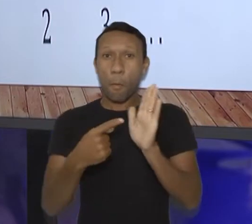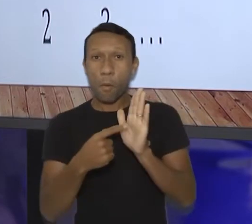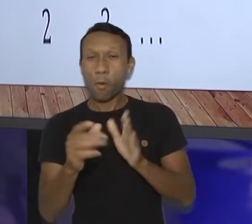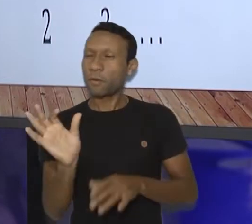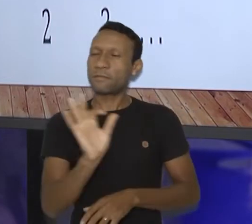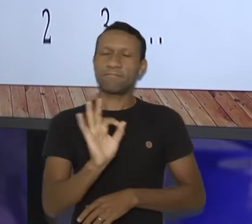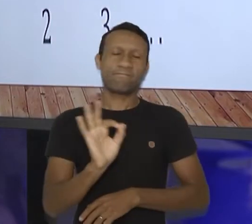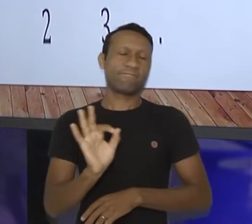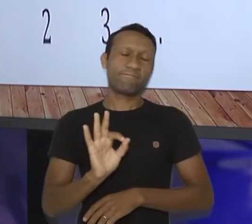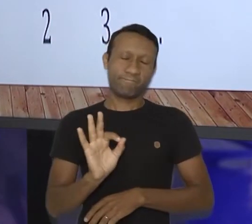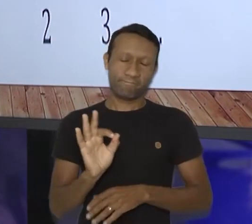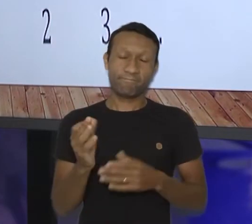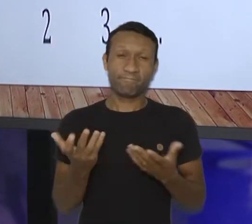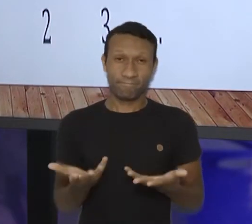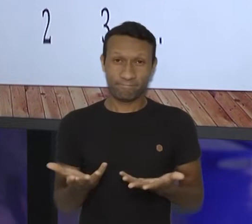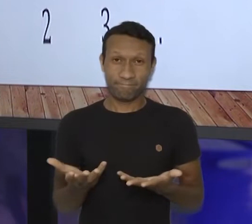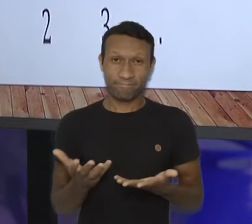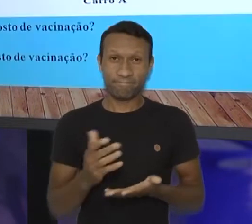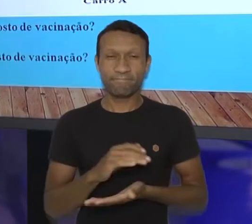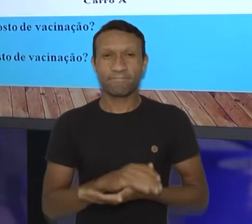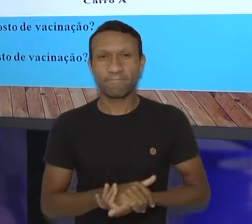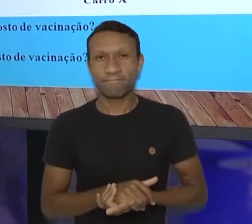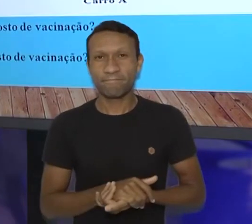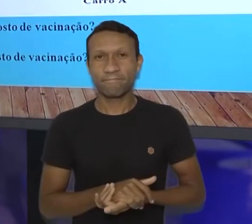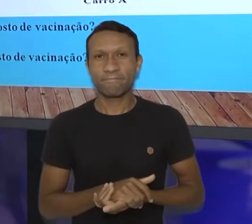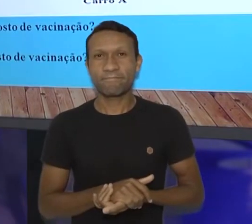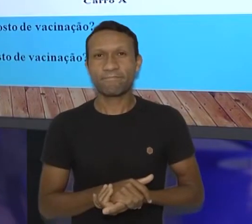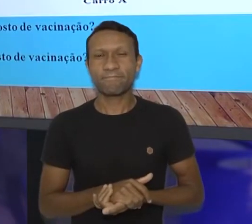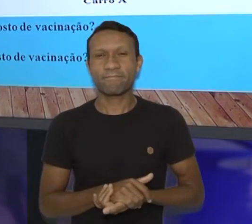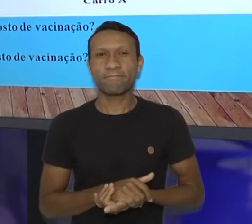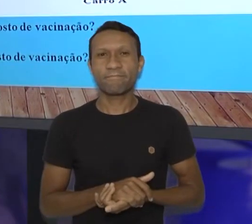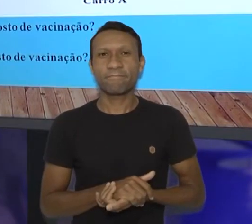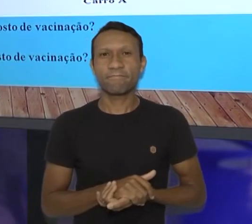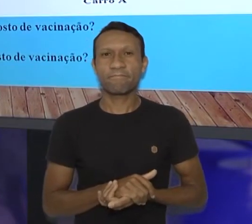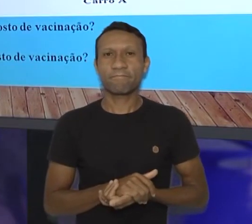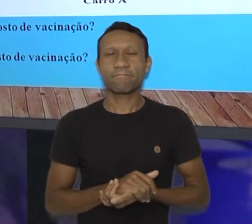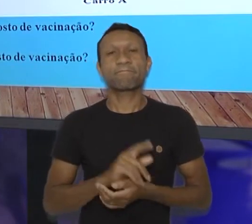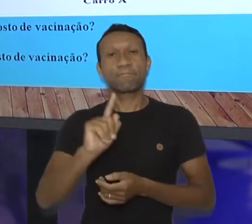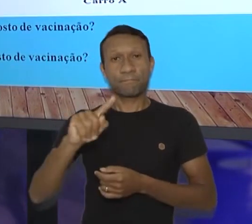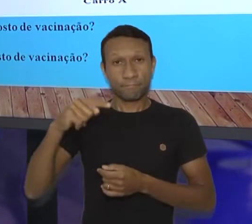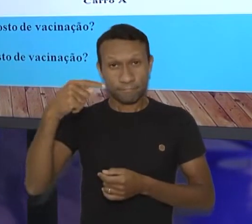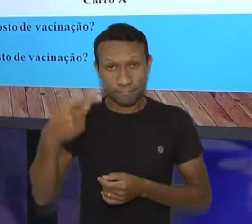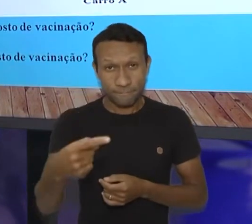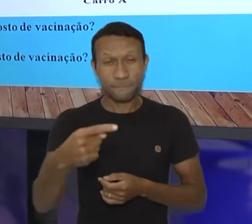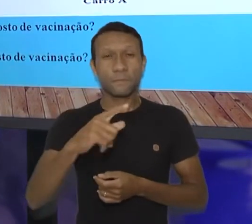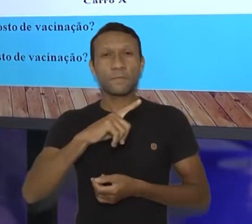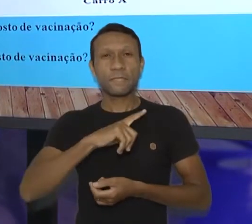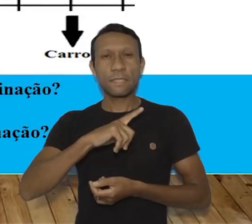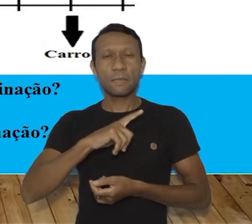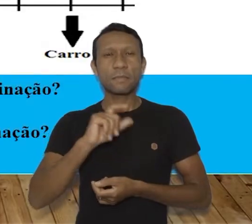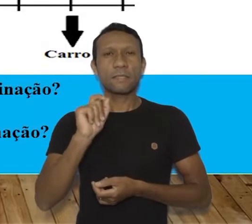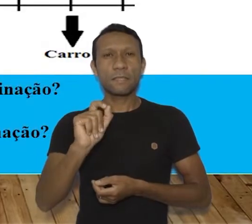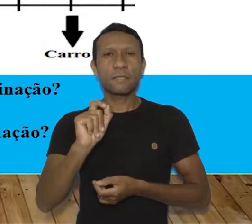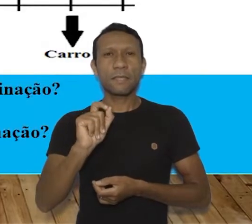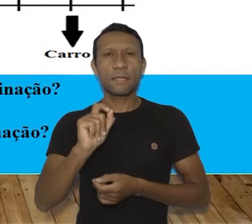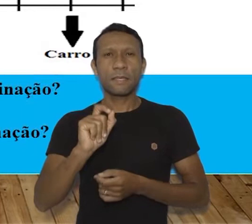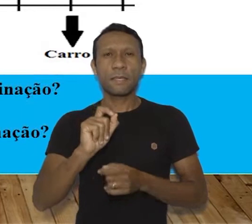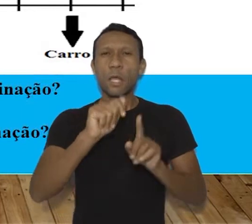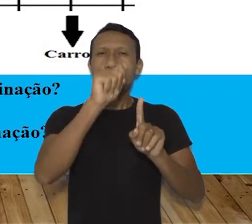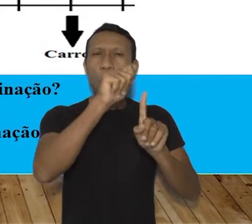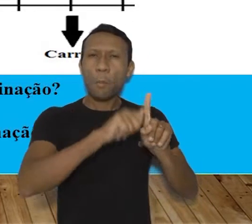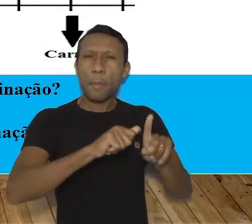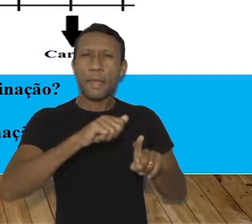nós vimos na tabela anterior. Na próxima situação, nós temos que, no mês de maio,